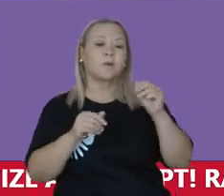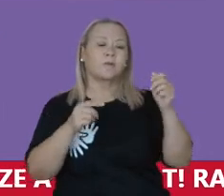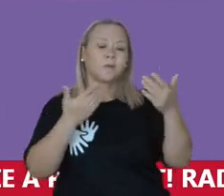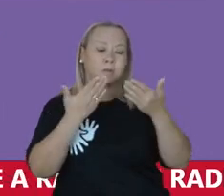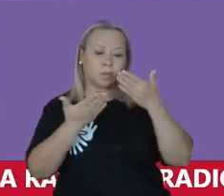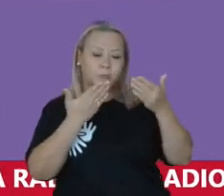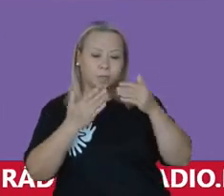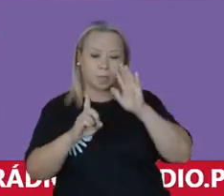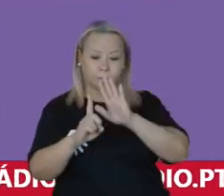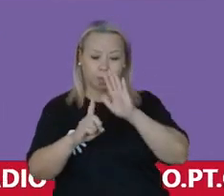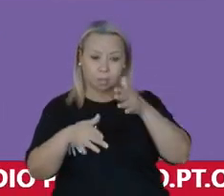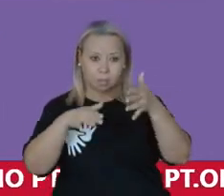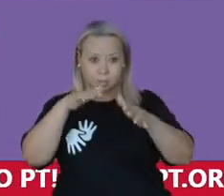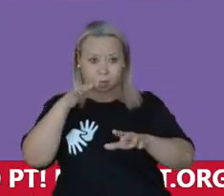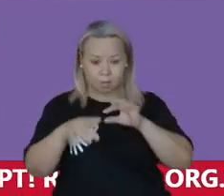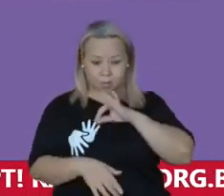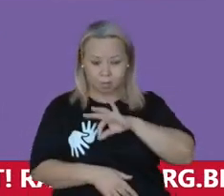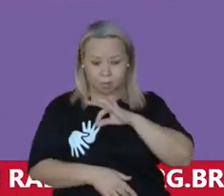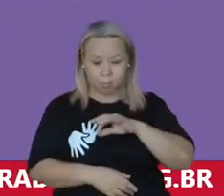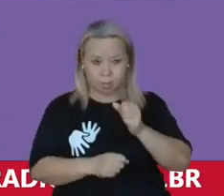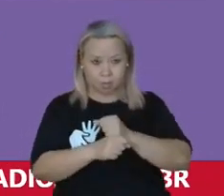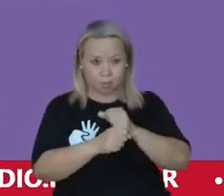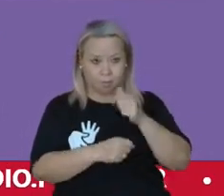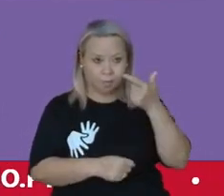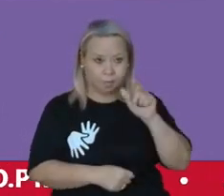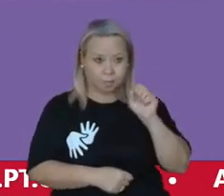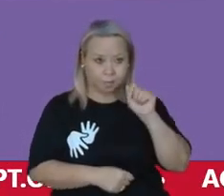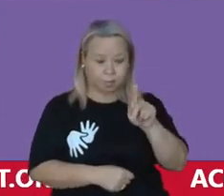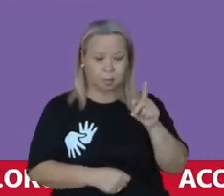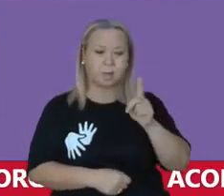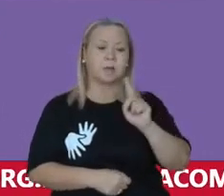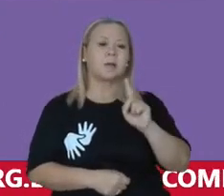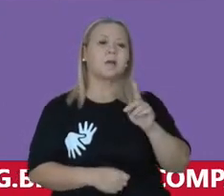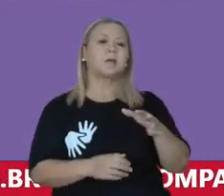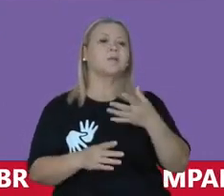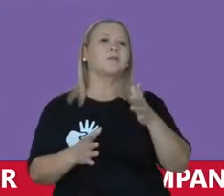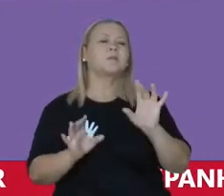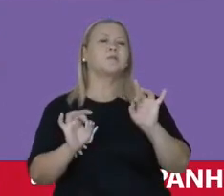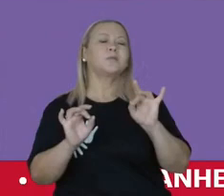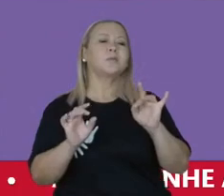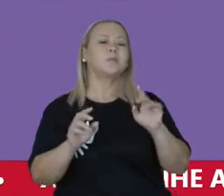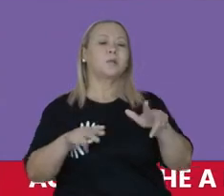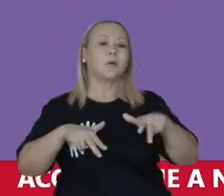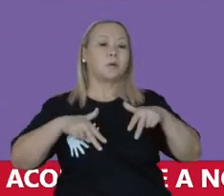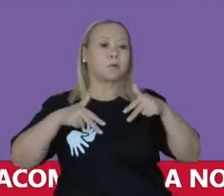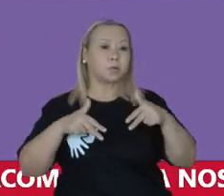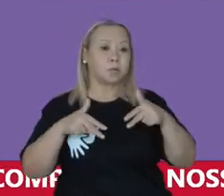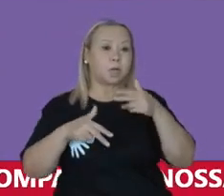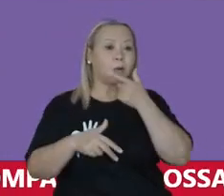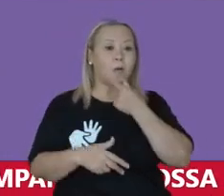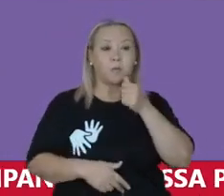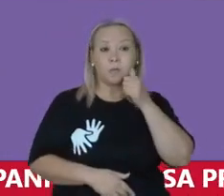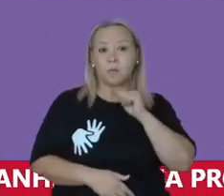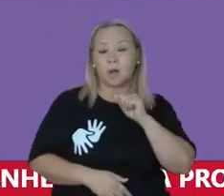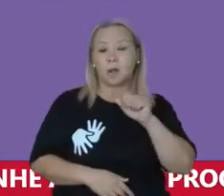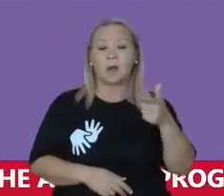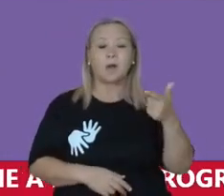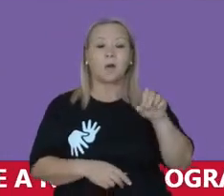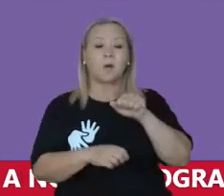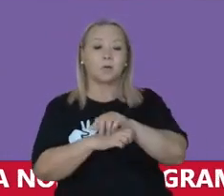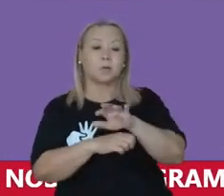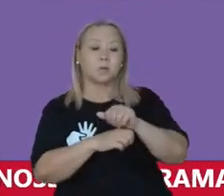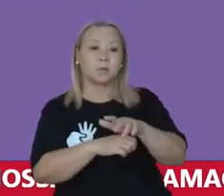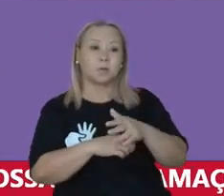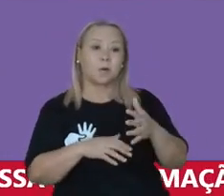de impacto na desigualdade de renda de reforma de Previdência, não é suficiente olhar para o índice de gênero, é necessário olhar para outros indicadores, como o índice